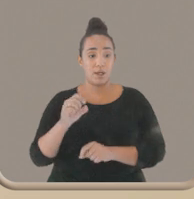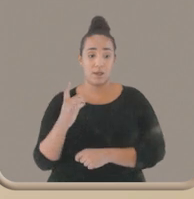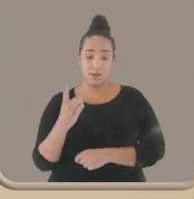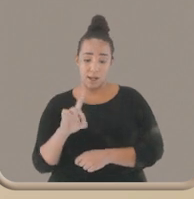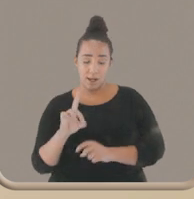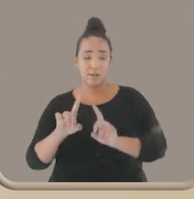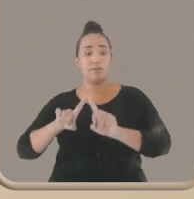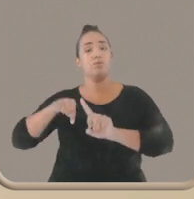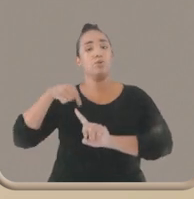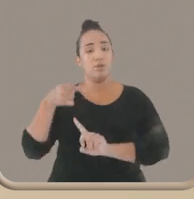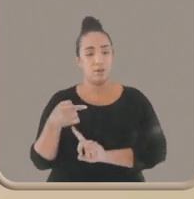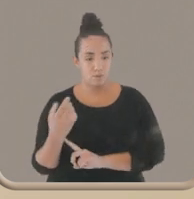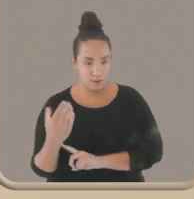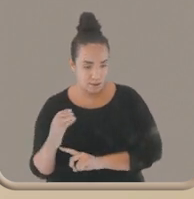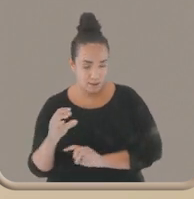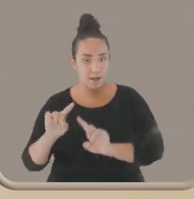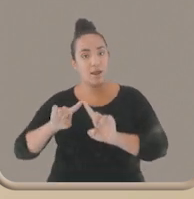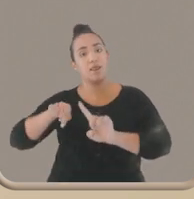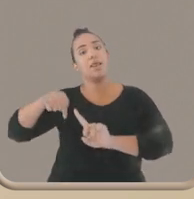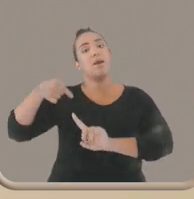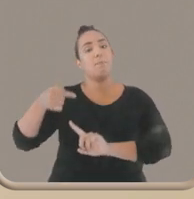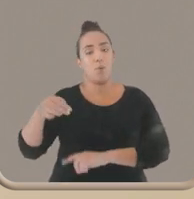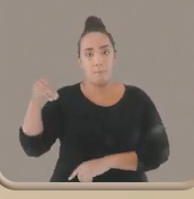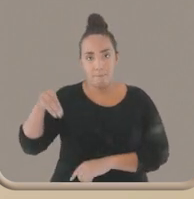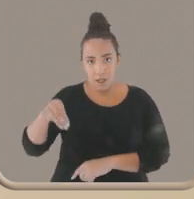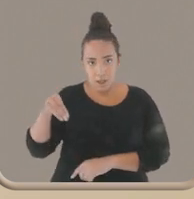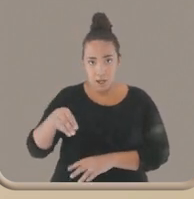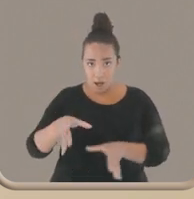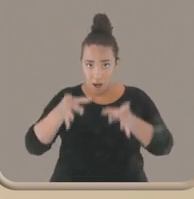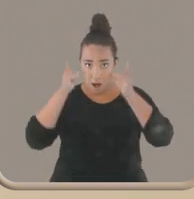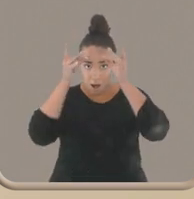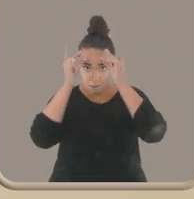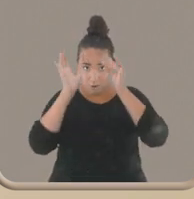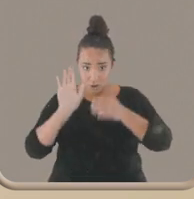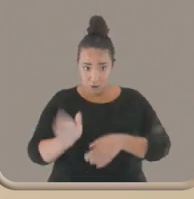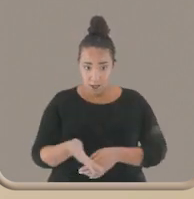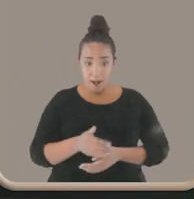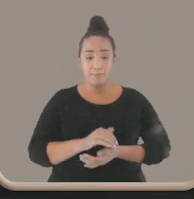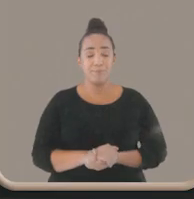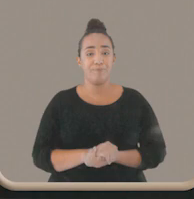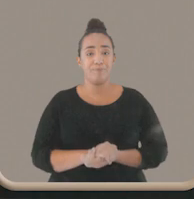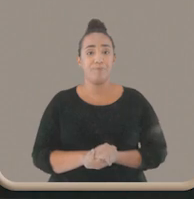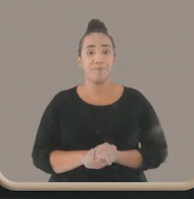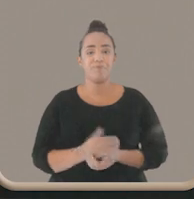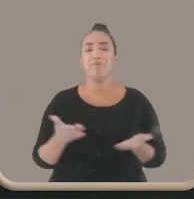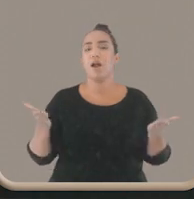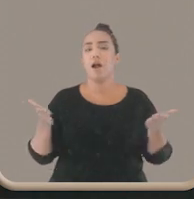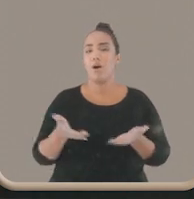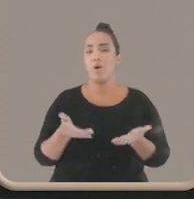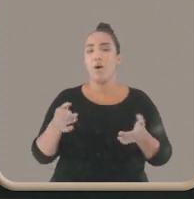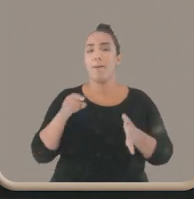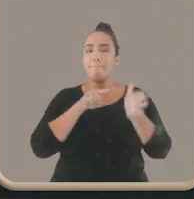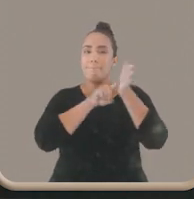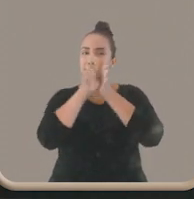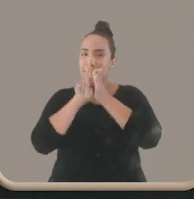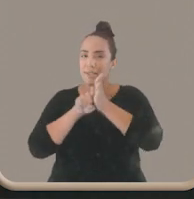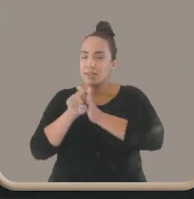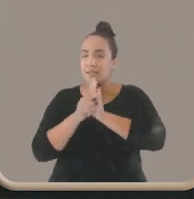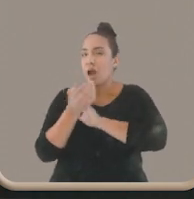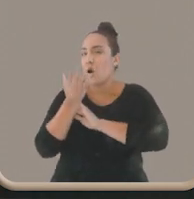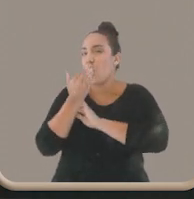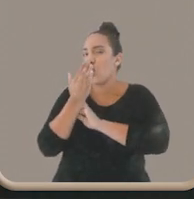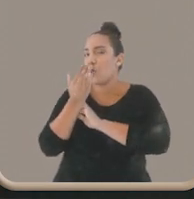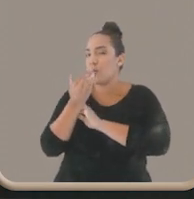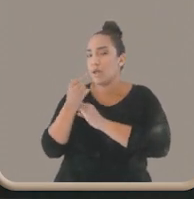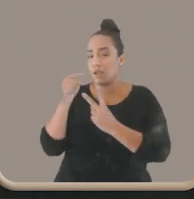décimos, depois os centésimos e depois os milésimos. Gravou aí? Agora, que tal pesquisar o preço de